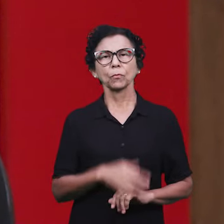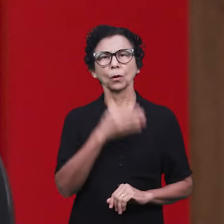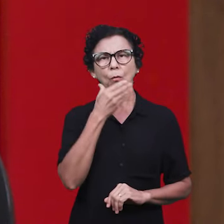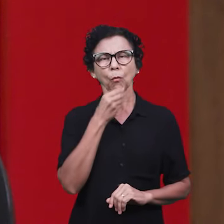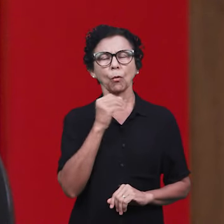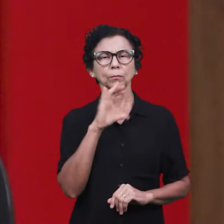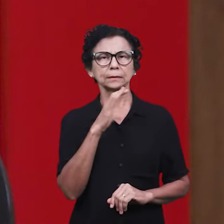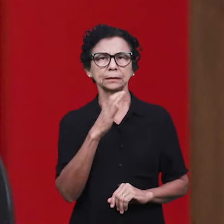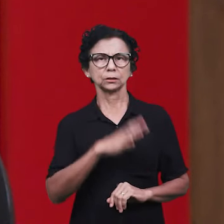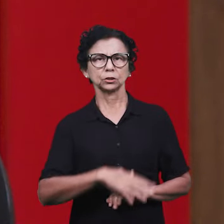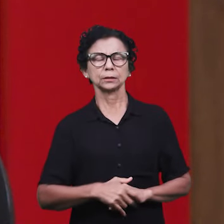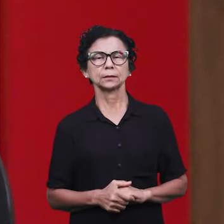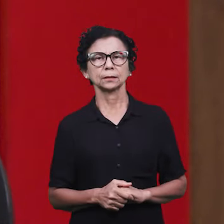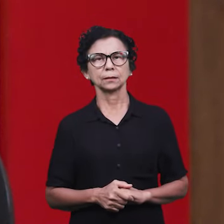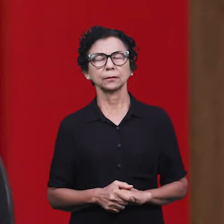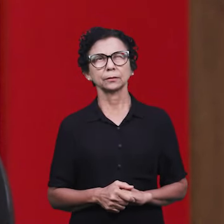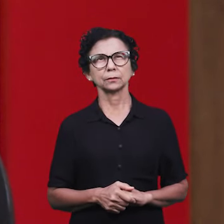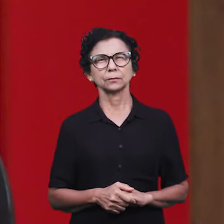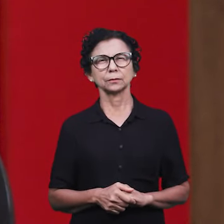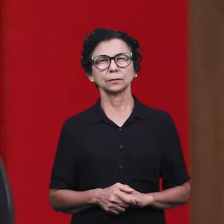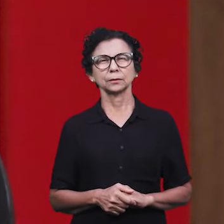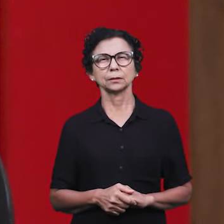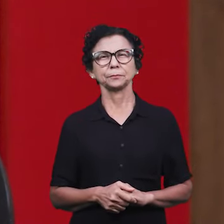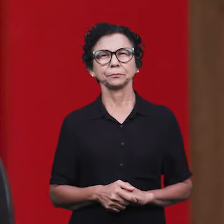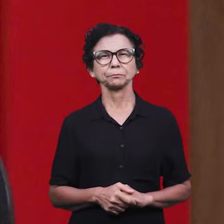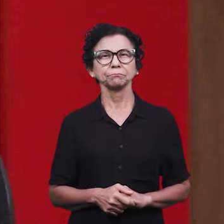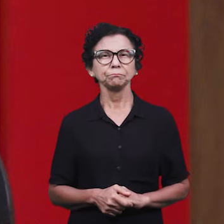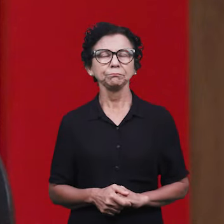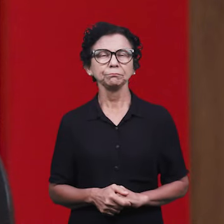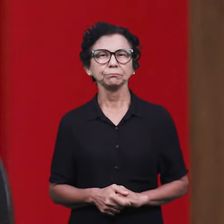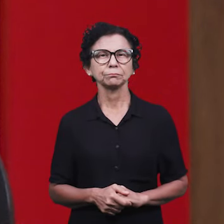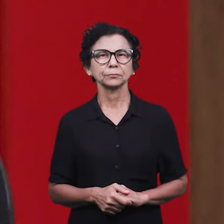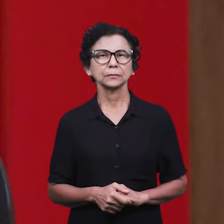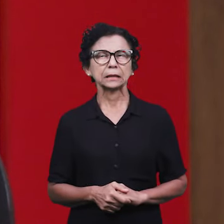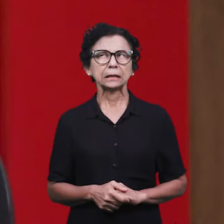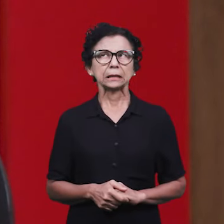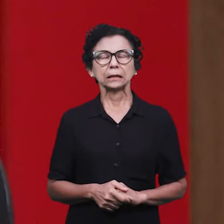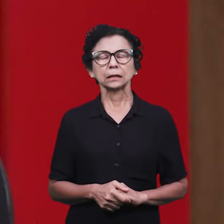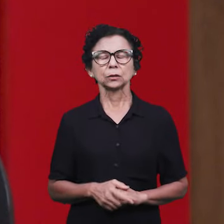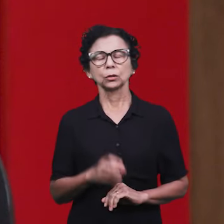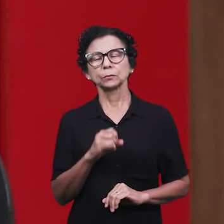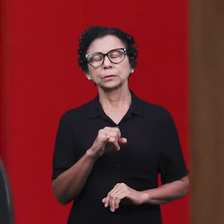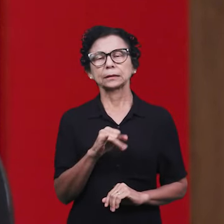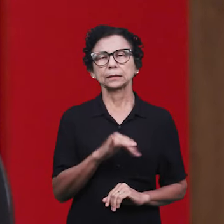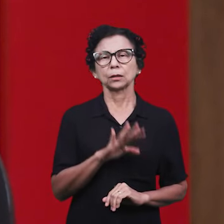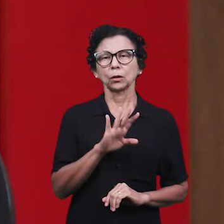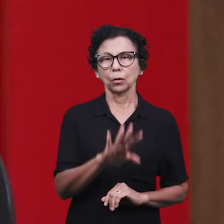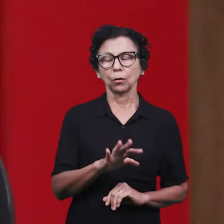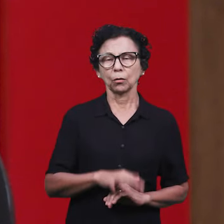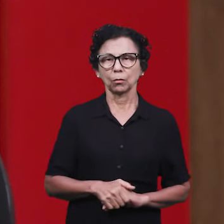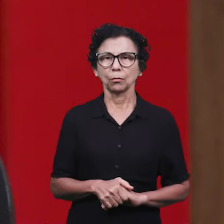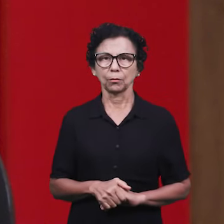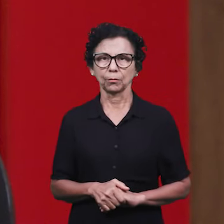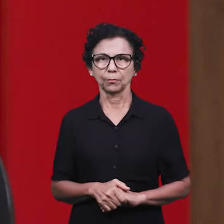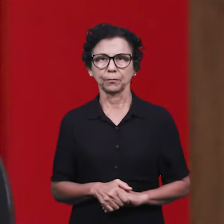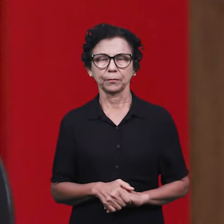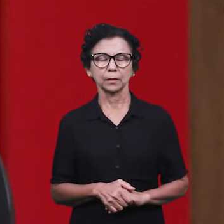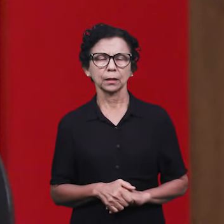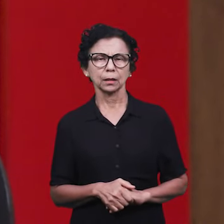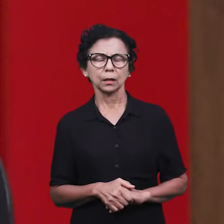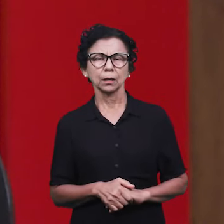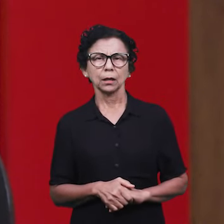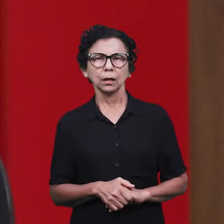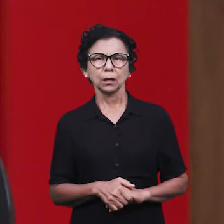a questão do olho humano, ele fez... Foi como se ele fizesse uma exceção. Olha, vocês considerem tudo aquilo que eu